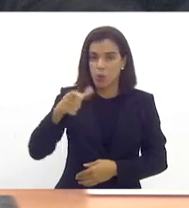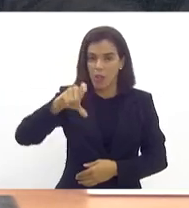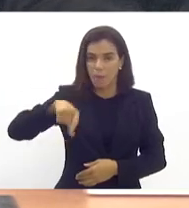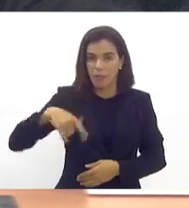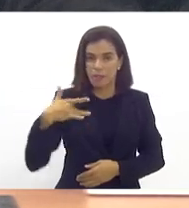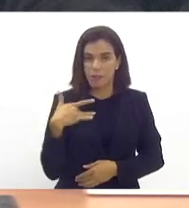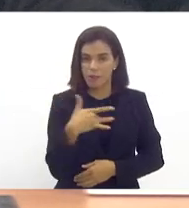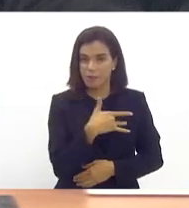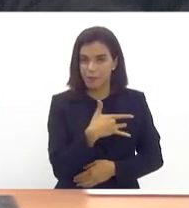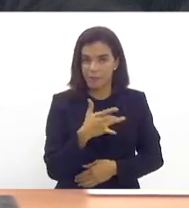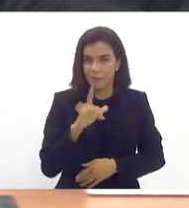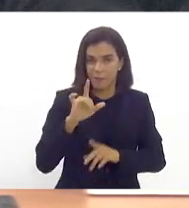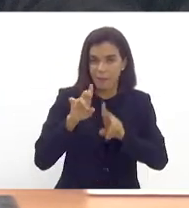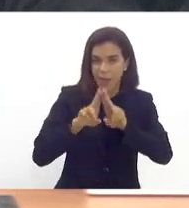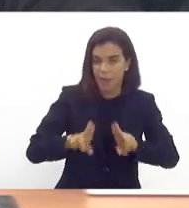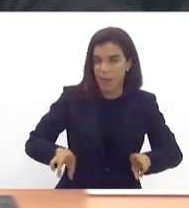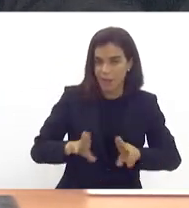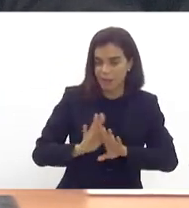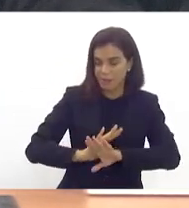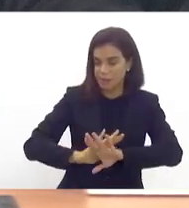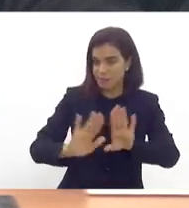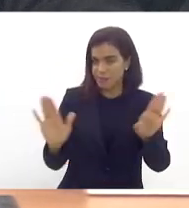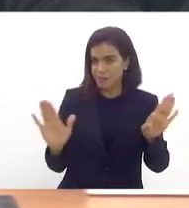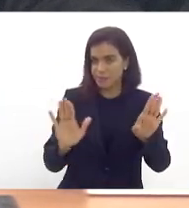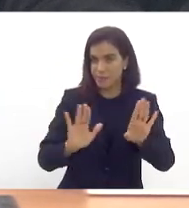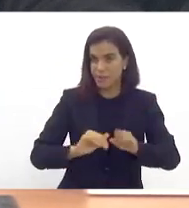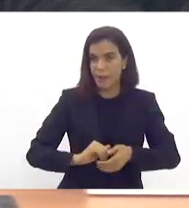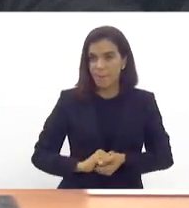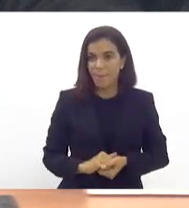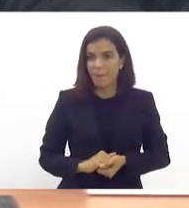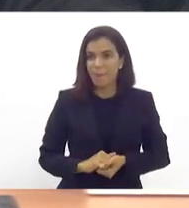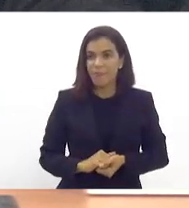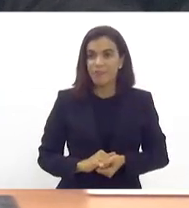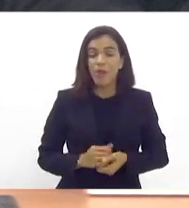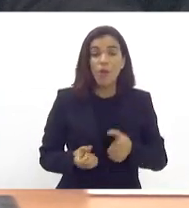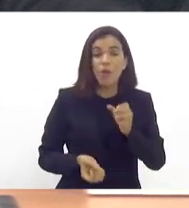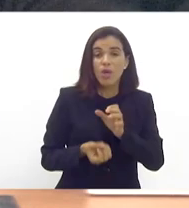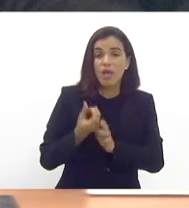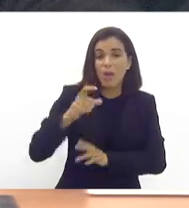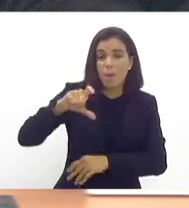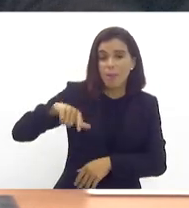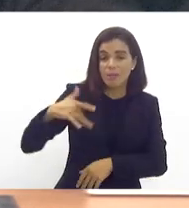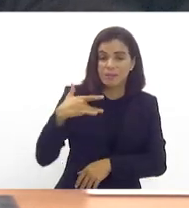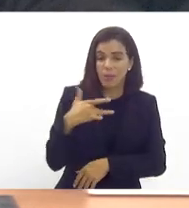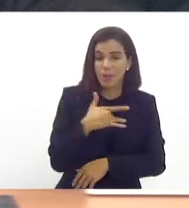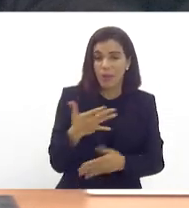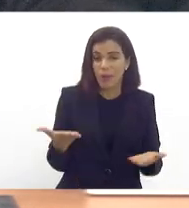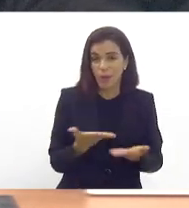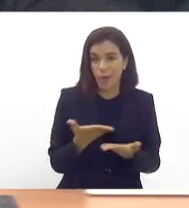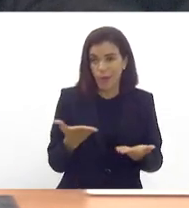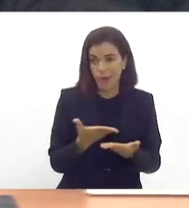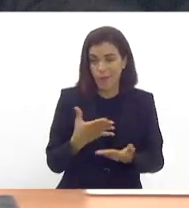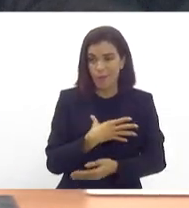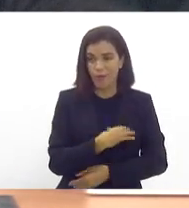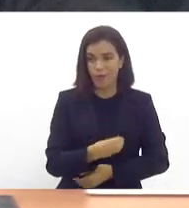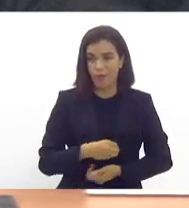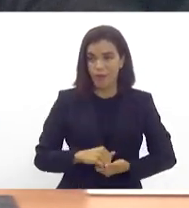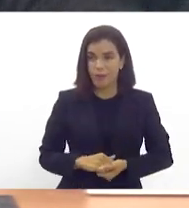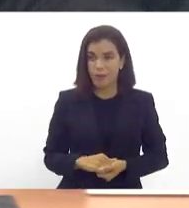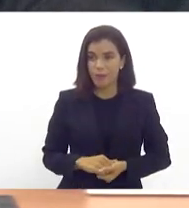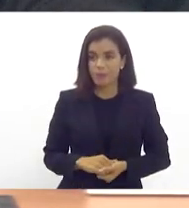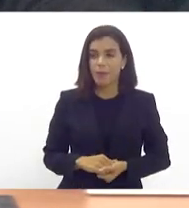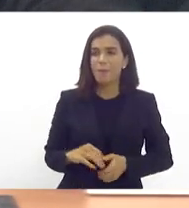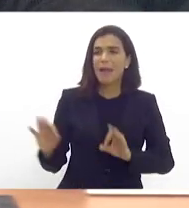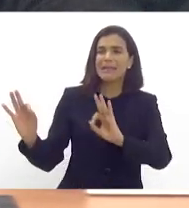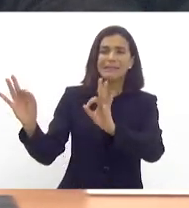Deus nem tinha plano de saúde Até entrar aqui na alerge fiz um agora para meu filho ter direito mas